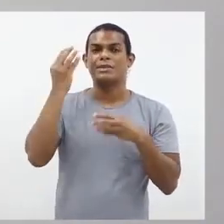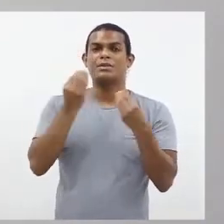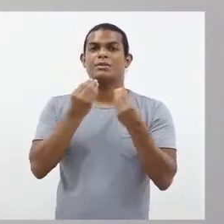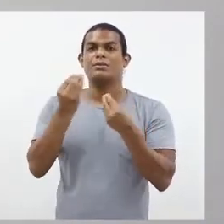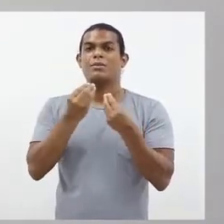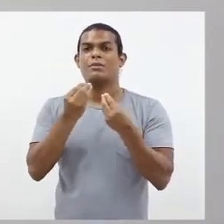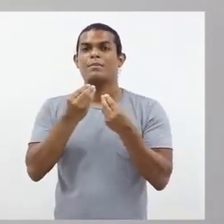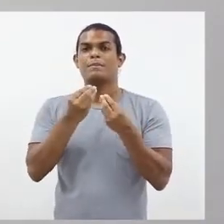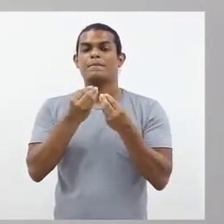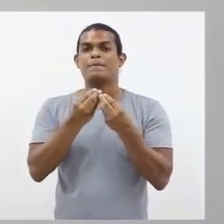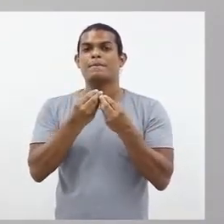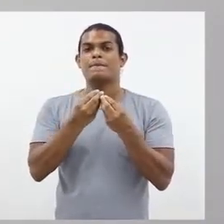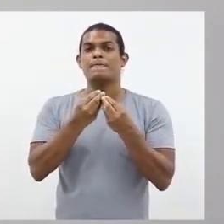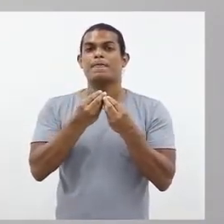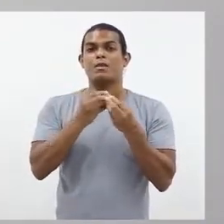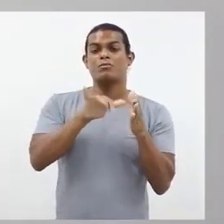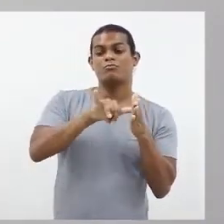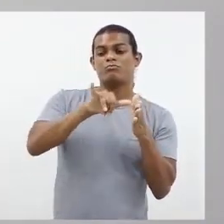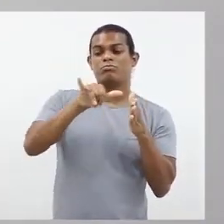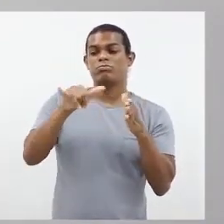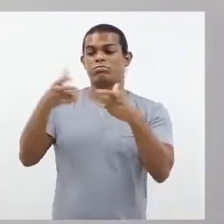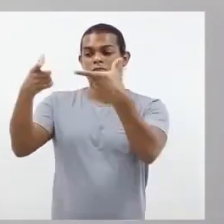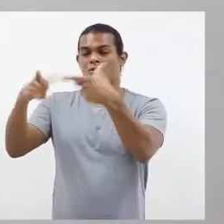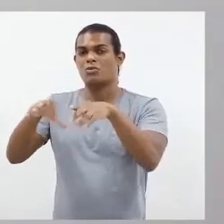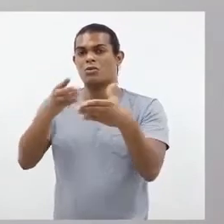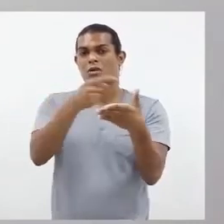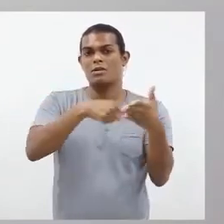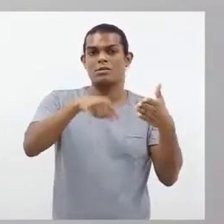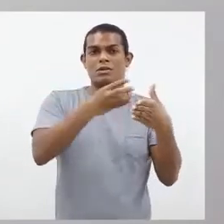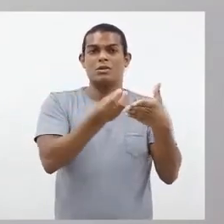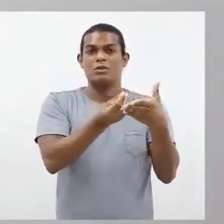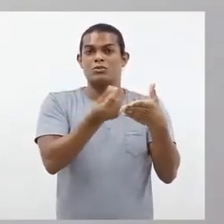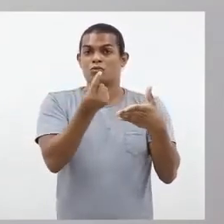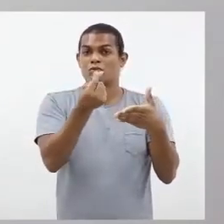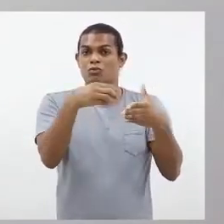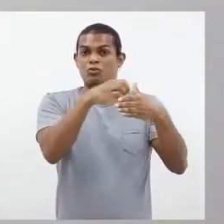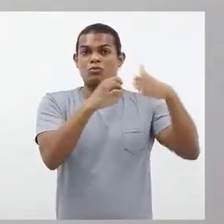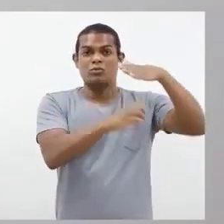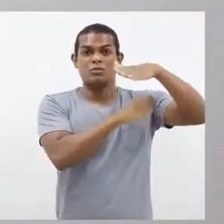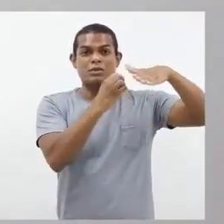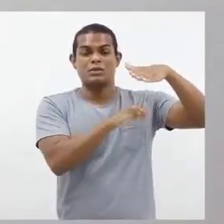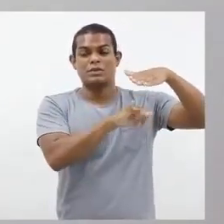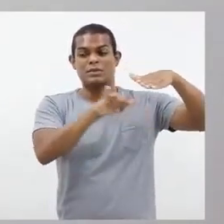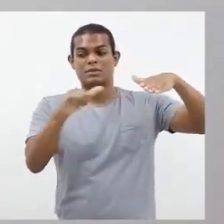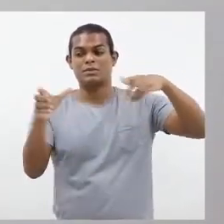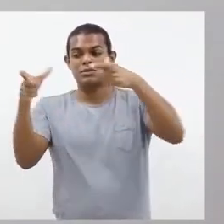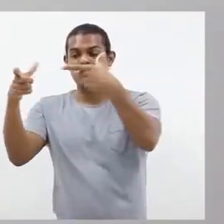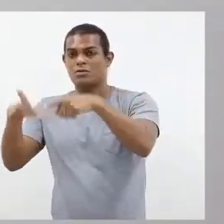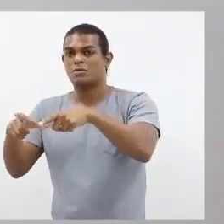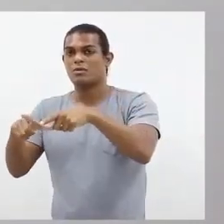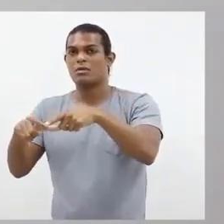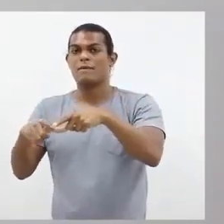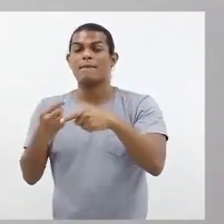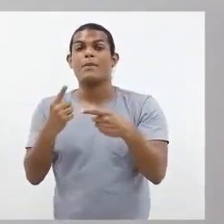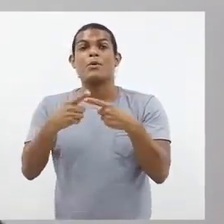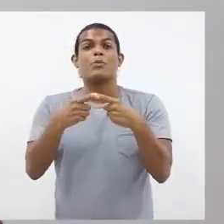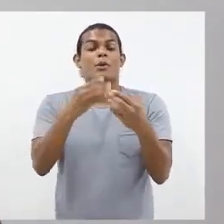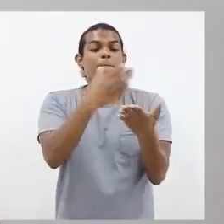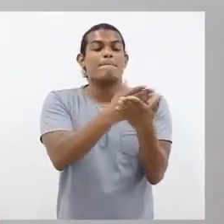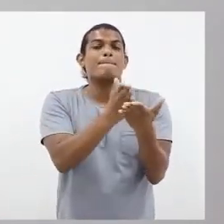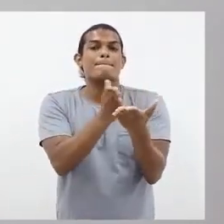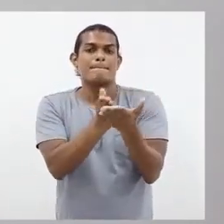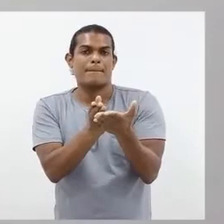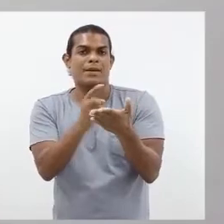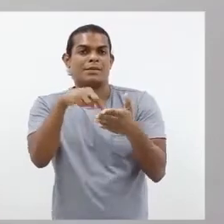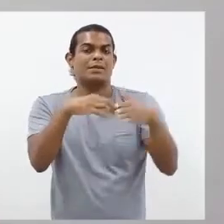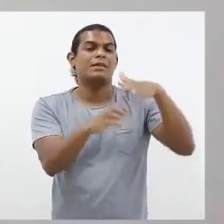uma destinação do lucro. Ao final do resultado da empresa, quando ela gera o lucro, uma parte desse lucro, de